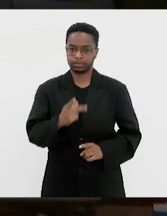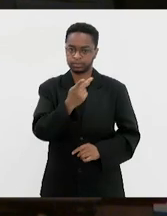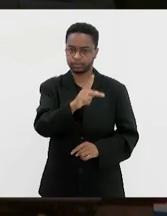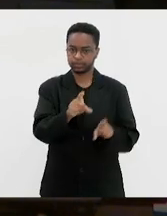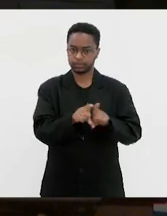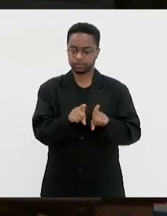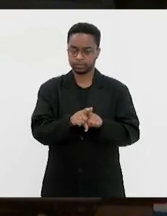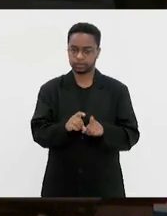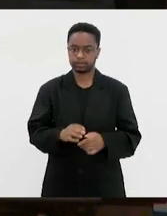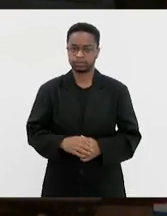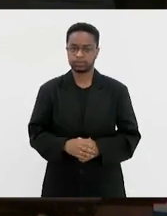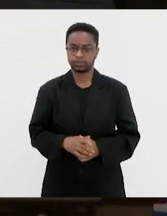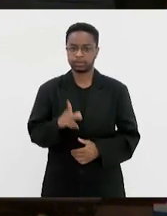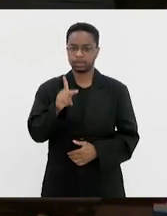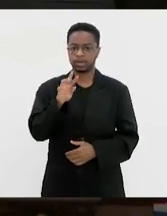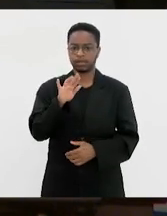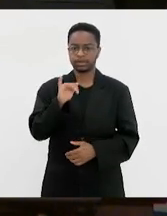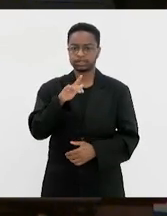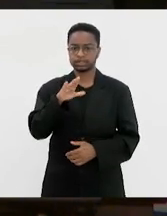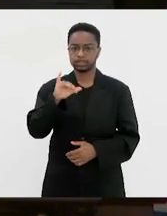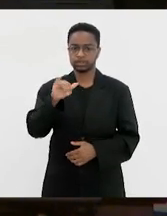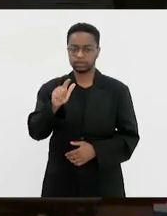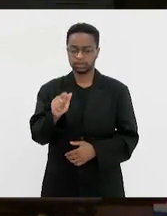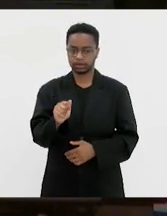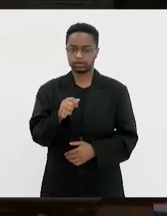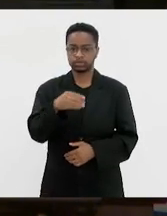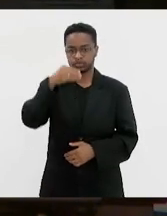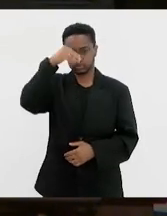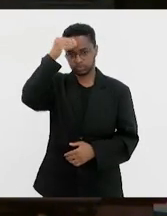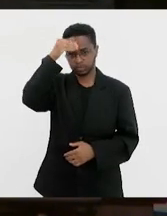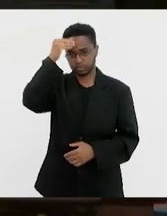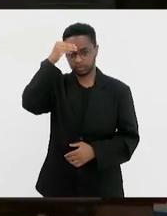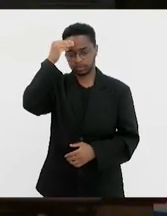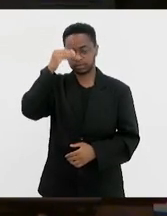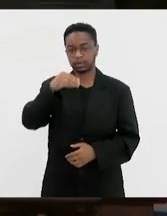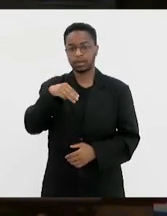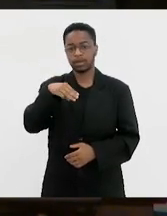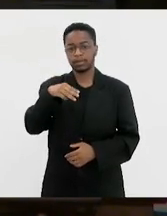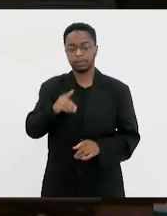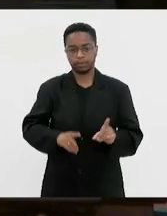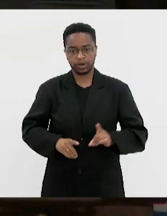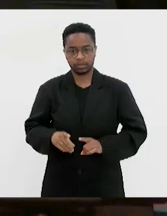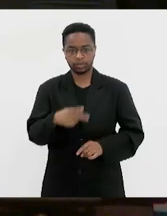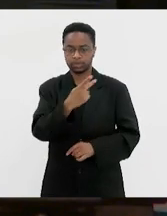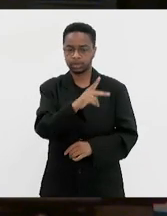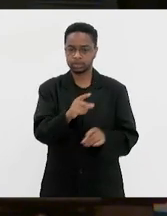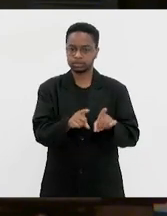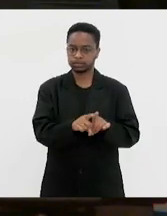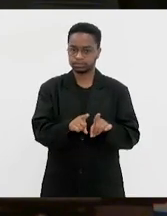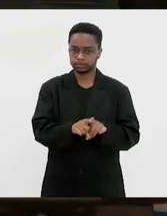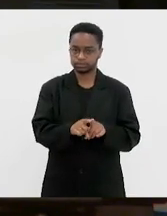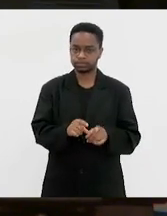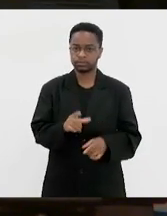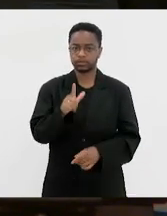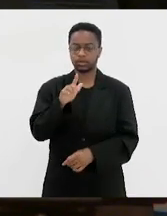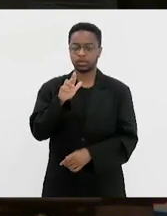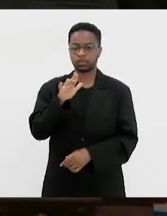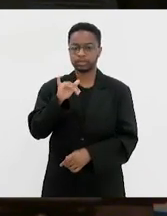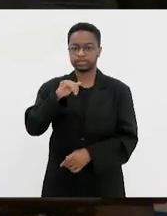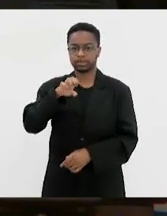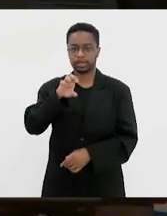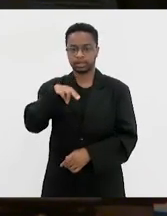Valtinho, Priscila, sobrinha do Valtim Paixão, Nilbinho, primo do Valtim Paixão, Luciene Miranda,